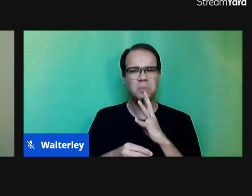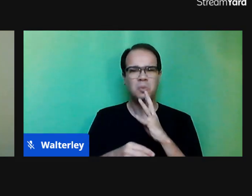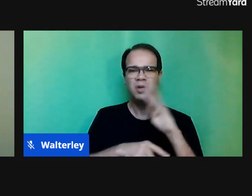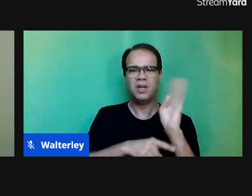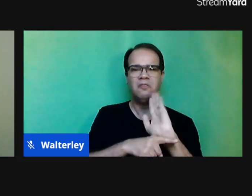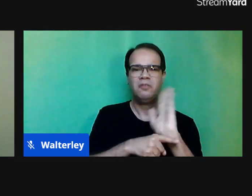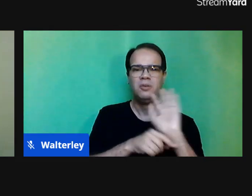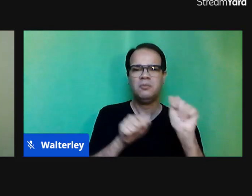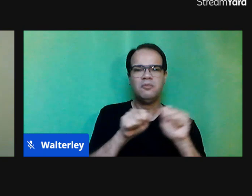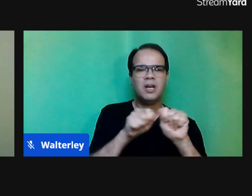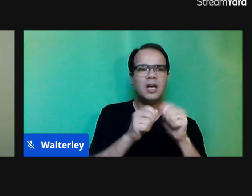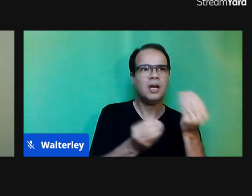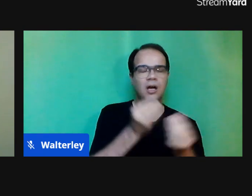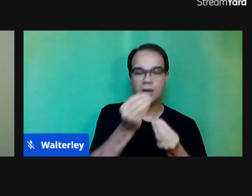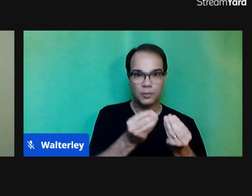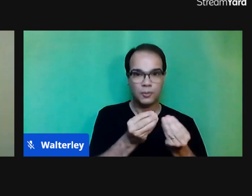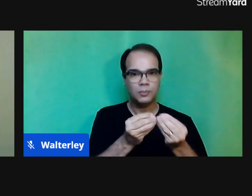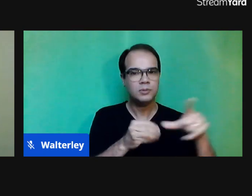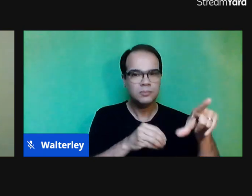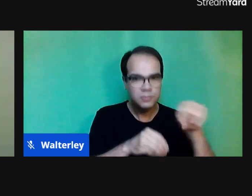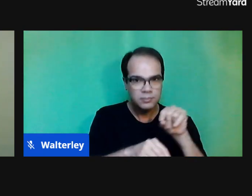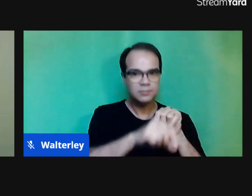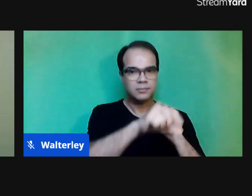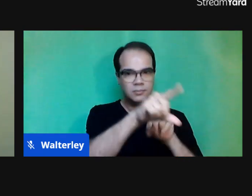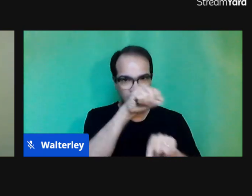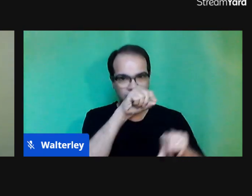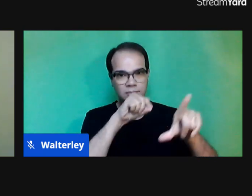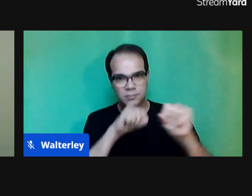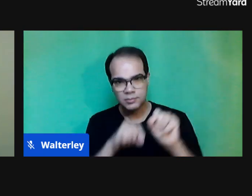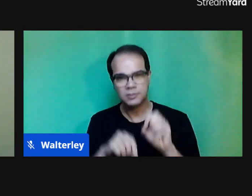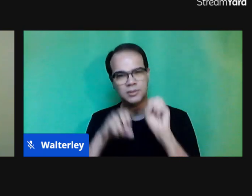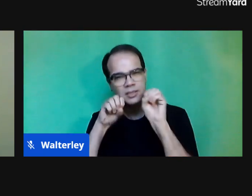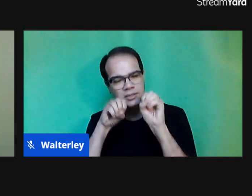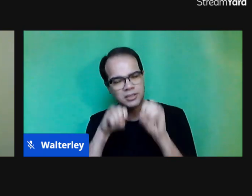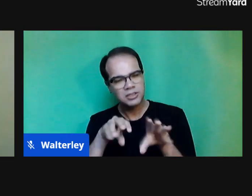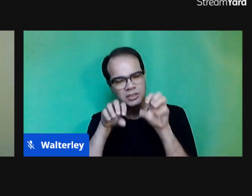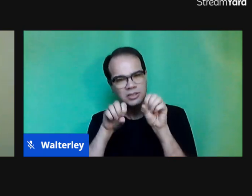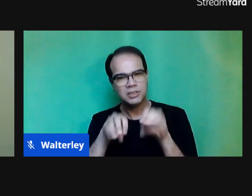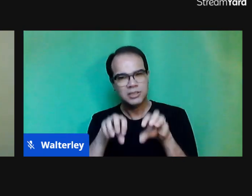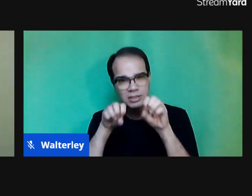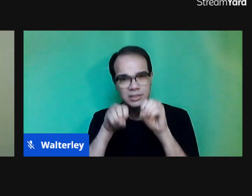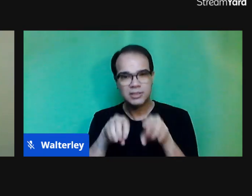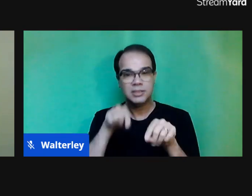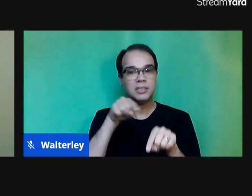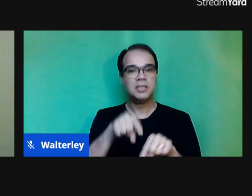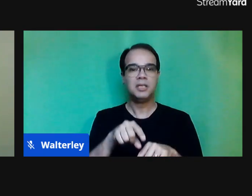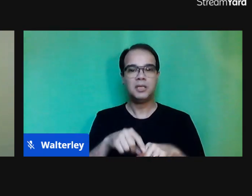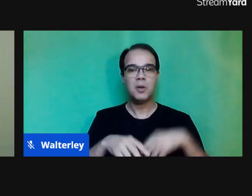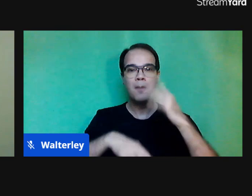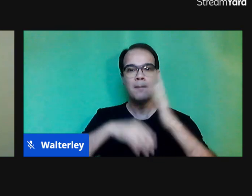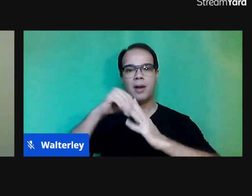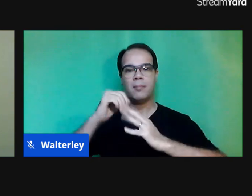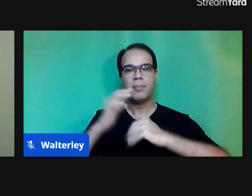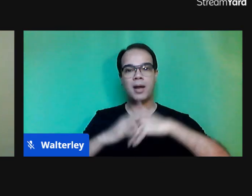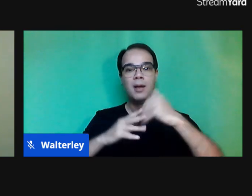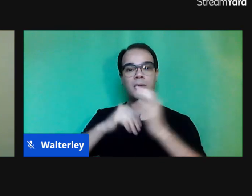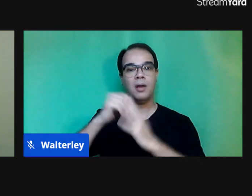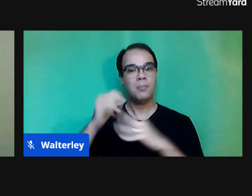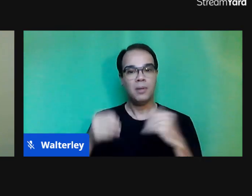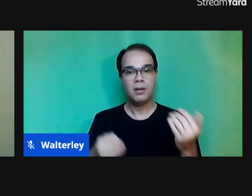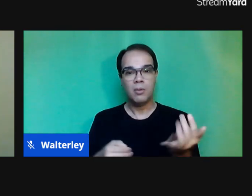vários perfis e trabalhou em cima de documentário. E atualmente eu também estou em